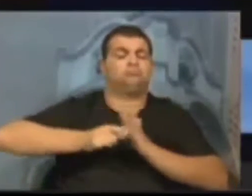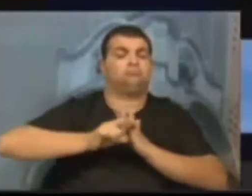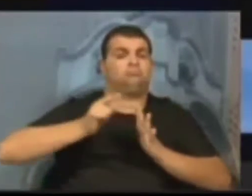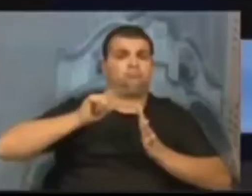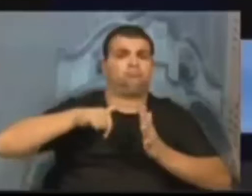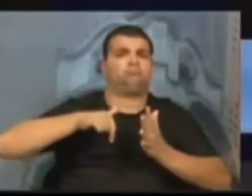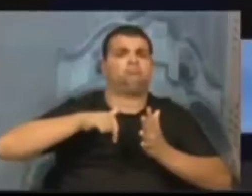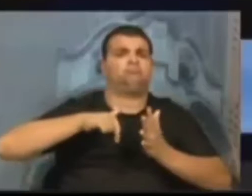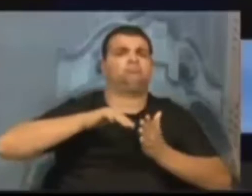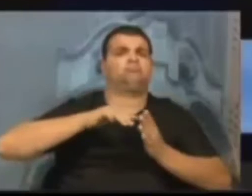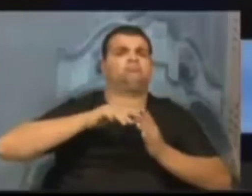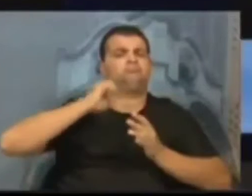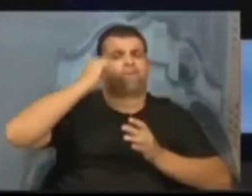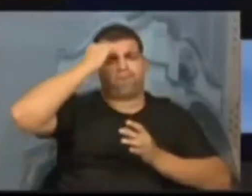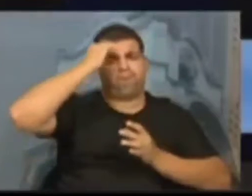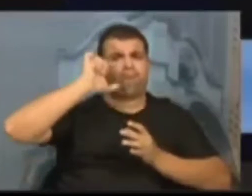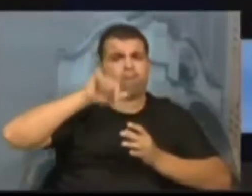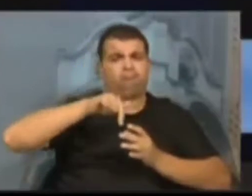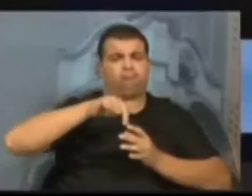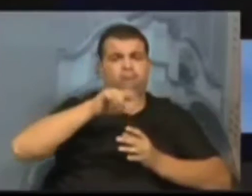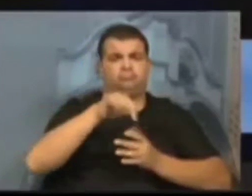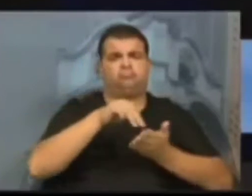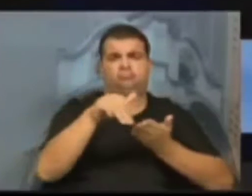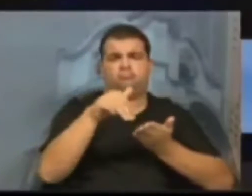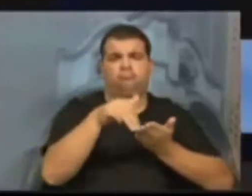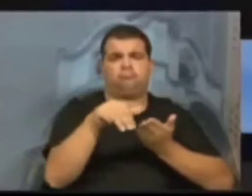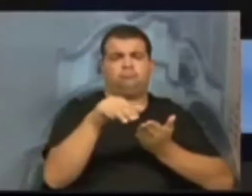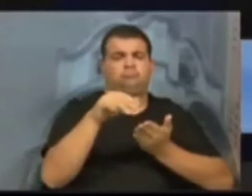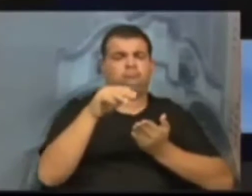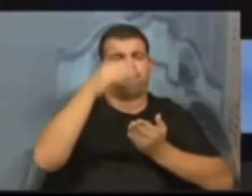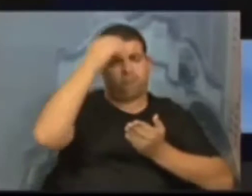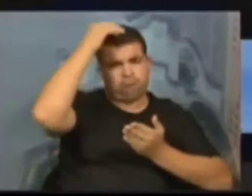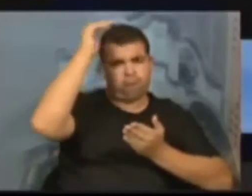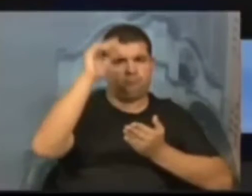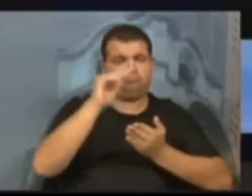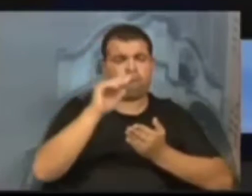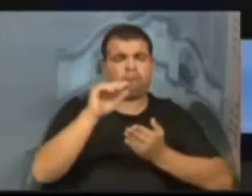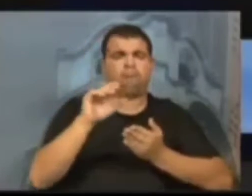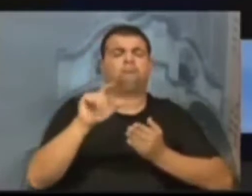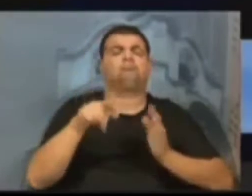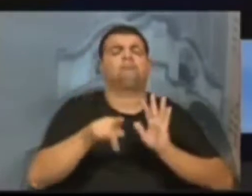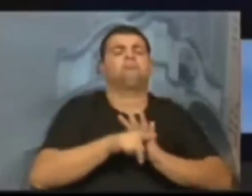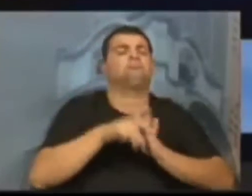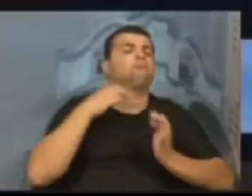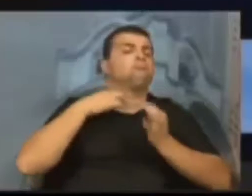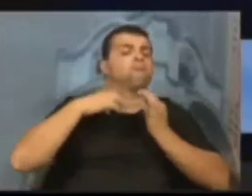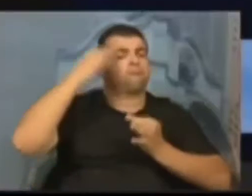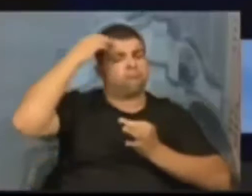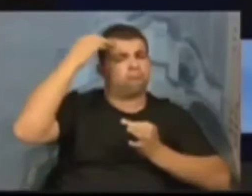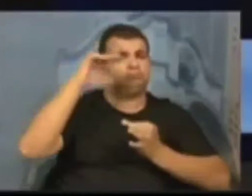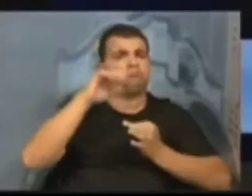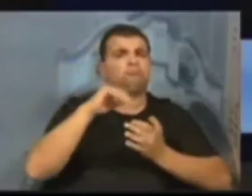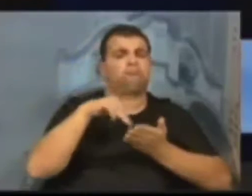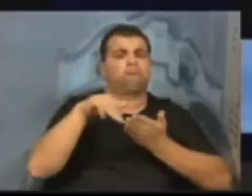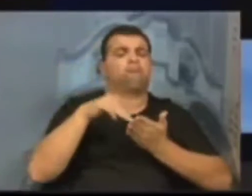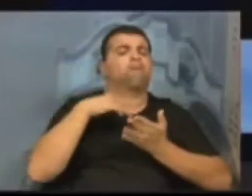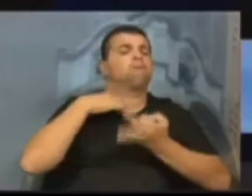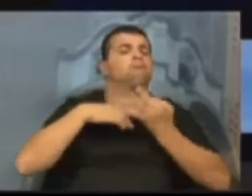secretário paranaense após morte do pai, o secretário de Estado, secretário da Justiça do Paraná, fazendo esse